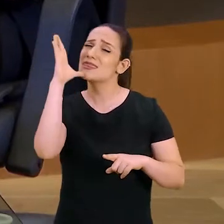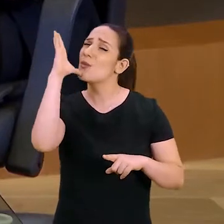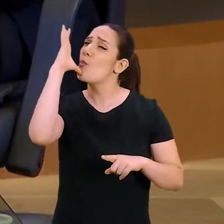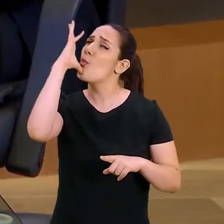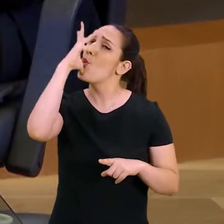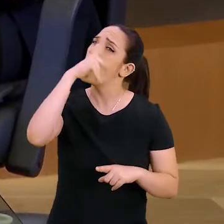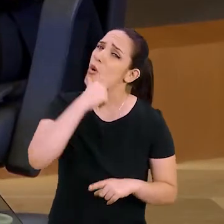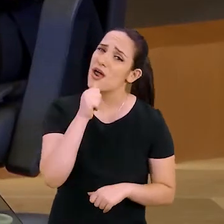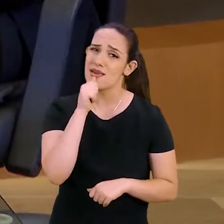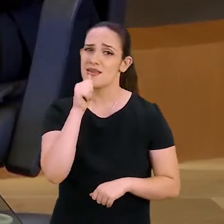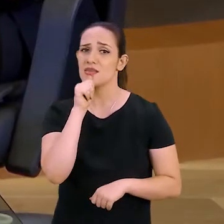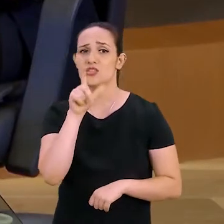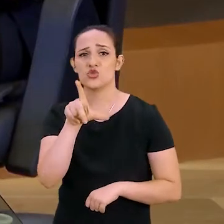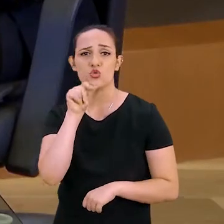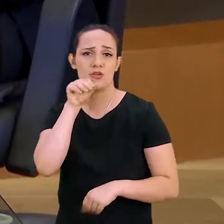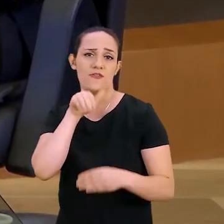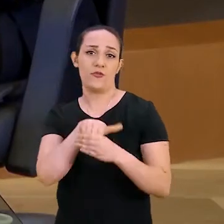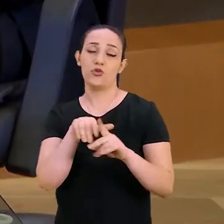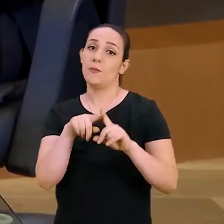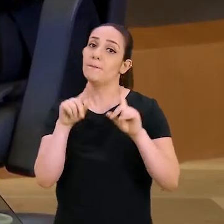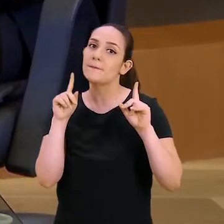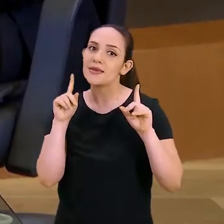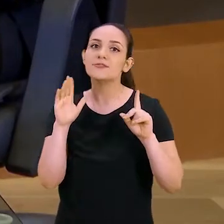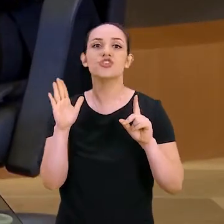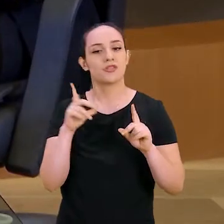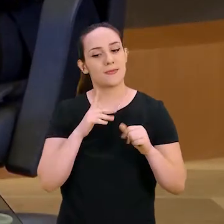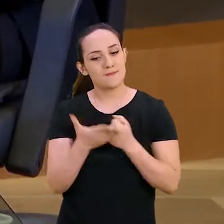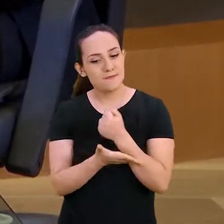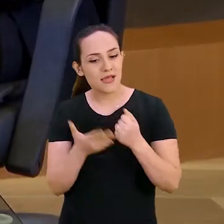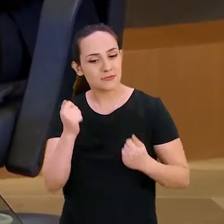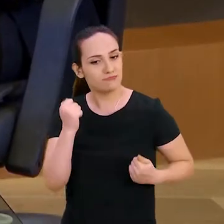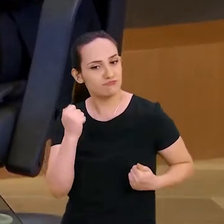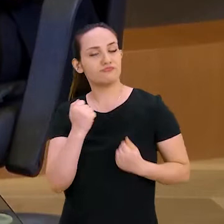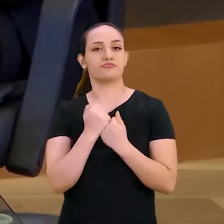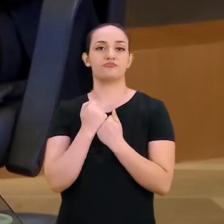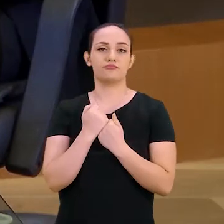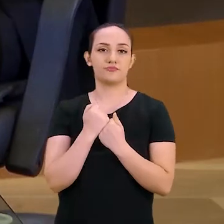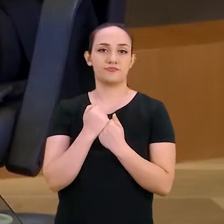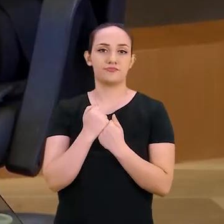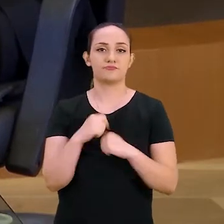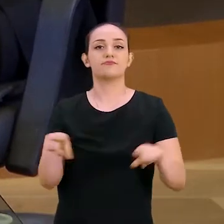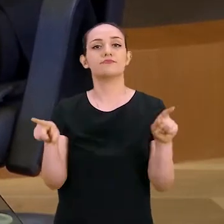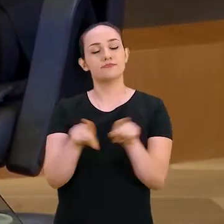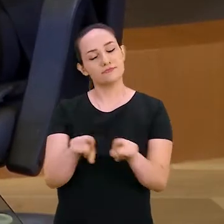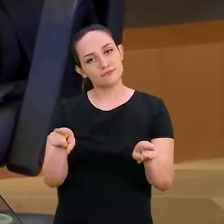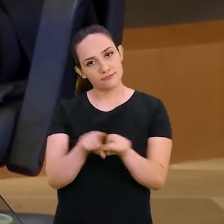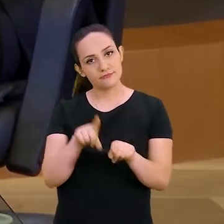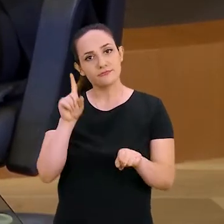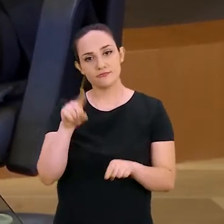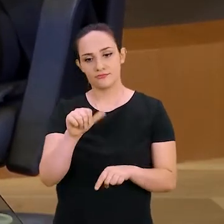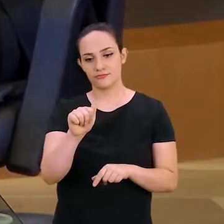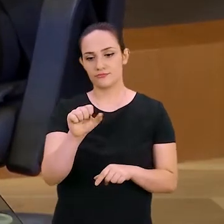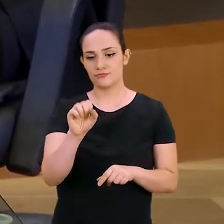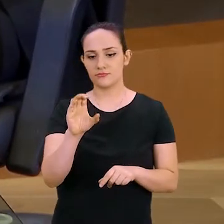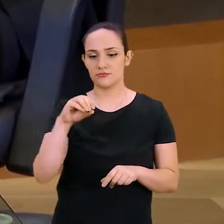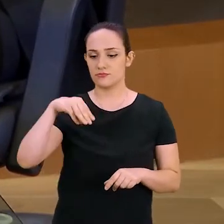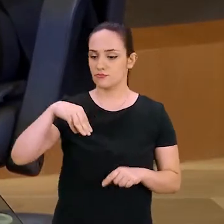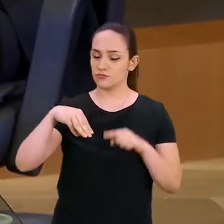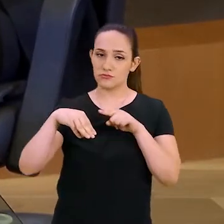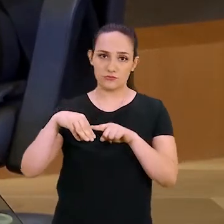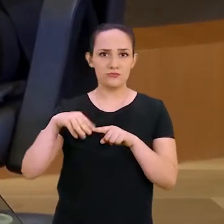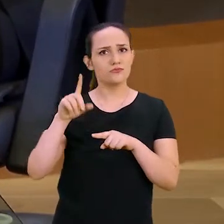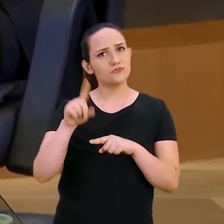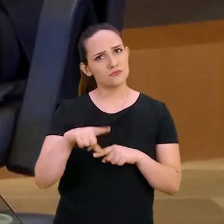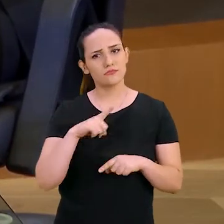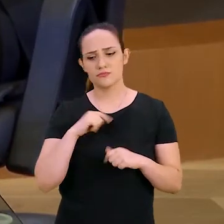idade eleitoral, mas nos deu todo o apoio para desenvolver. E através da Ascom, que nos deu todo